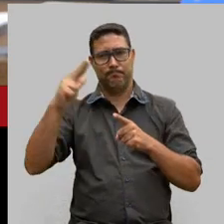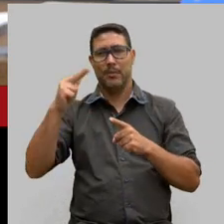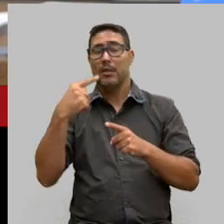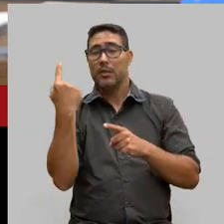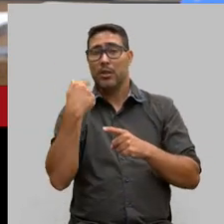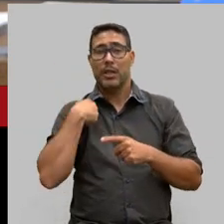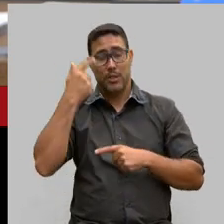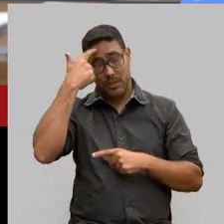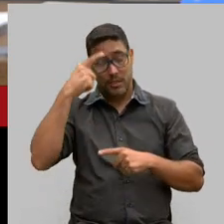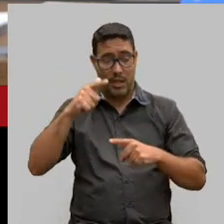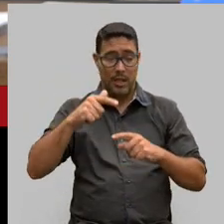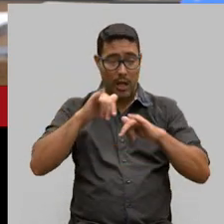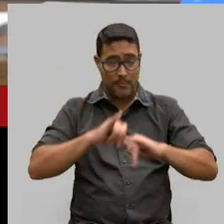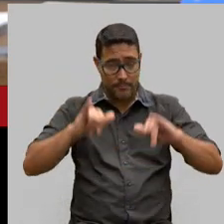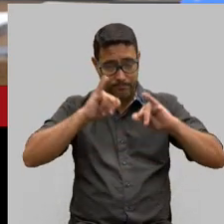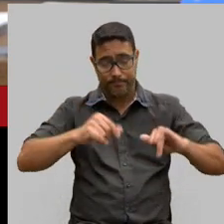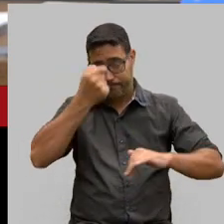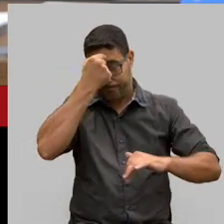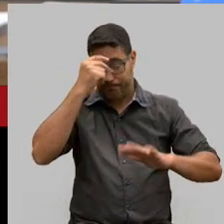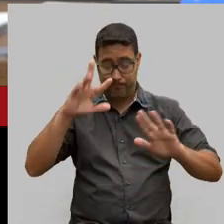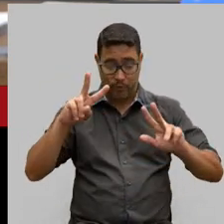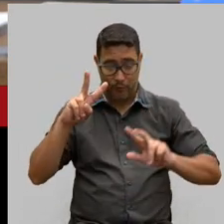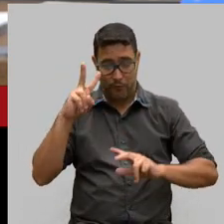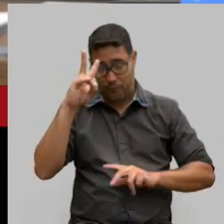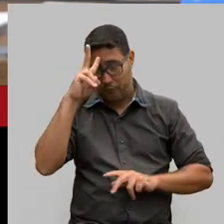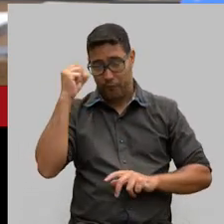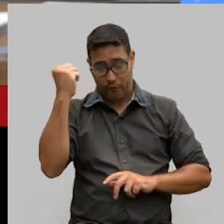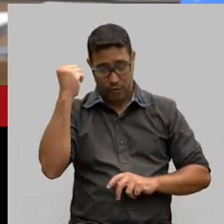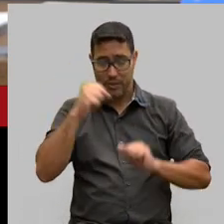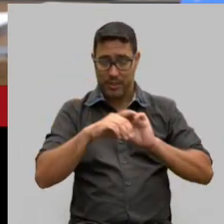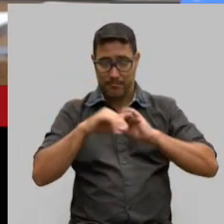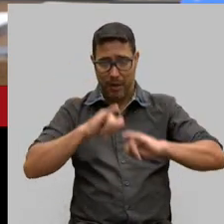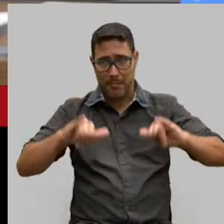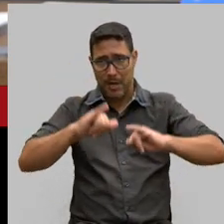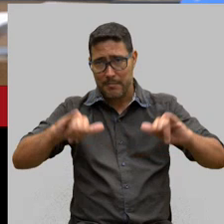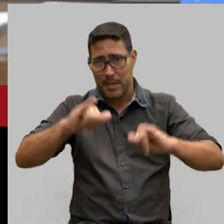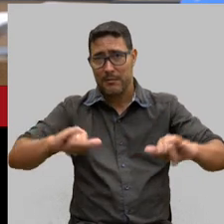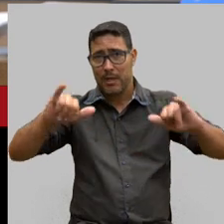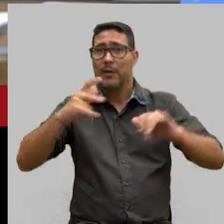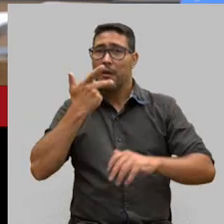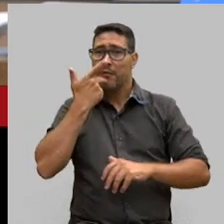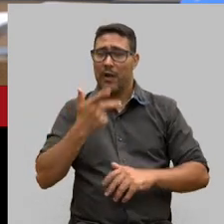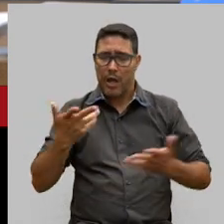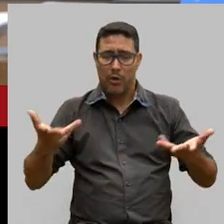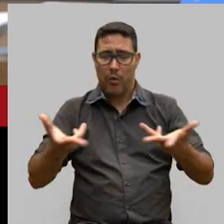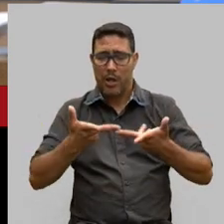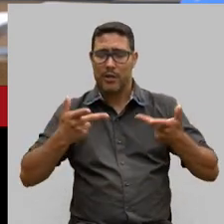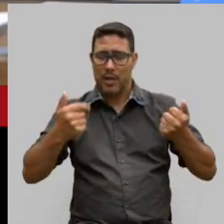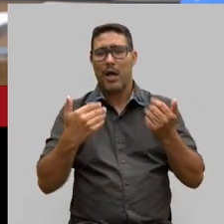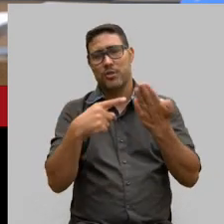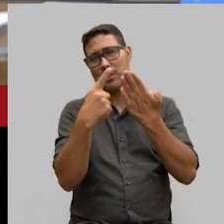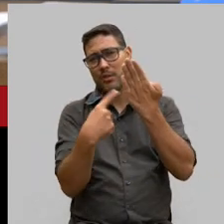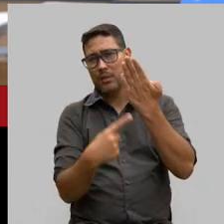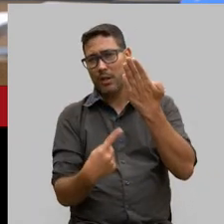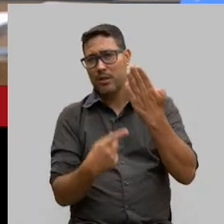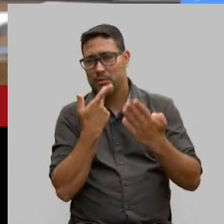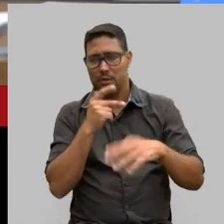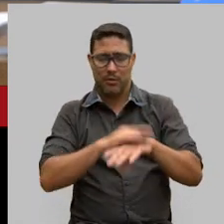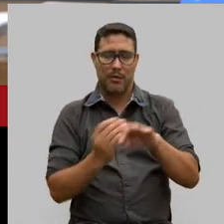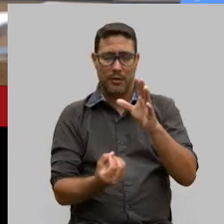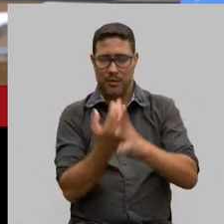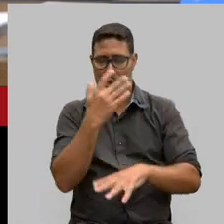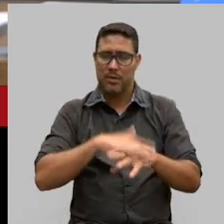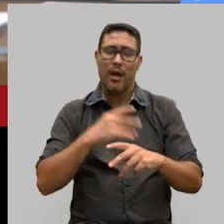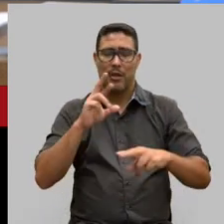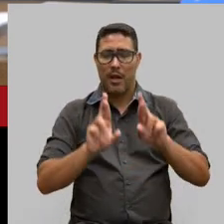mais forte Eu já falei para várias pessoas e ressalto aqui a qualidade da cartilha que o senhor fez com relação aos direitos da pessoa com deficiência